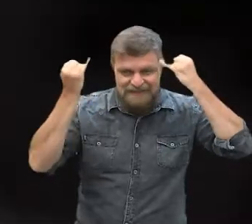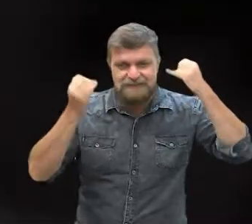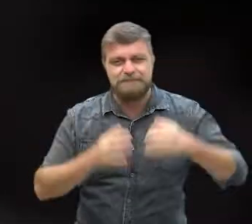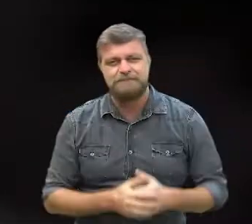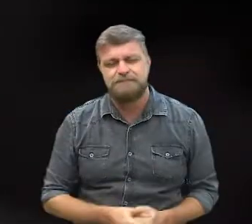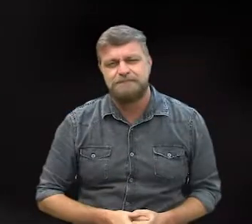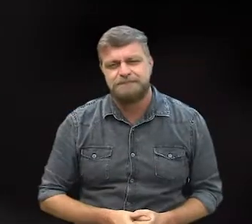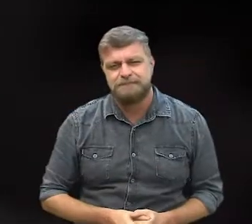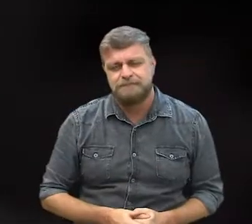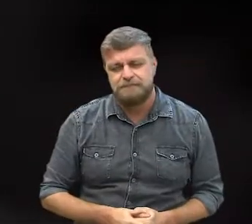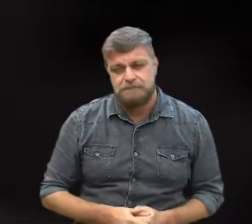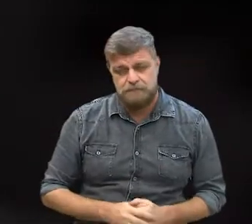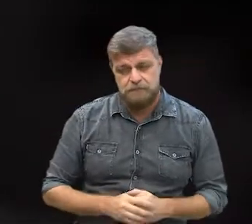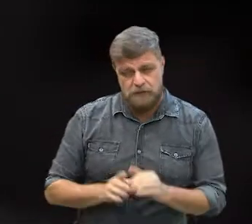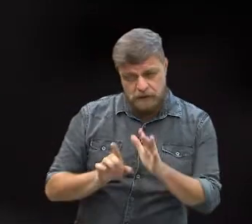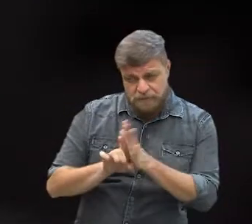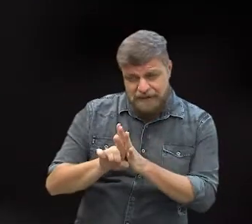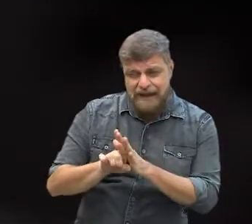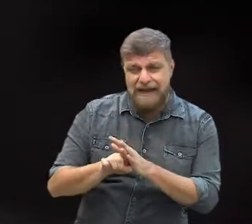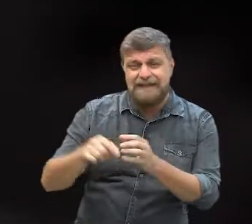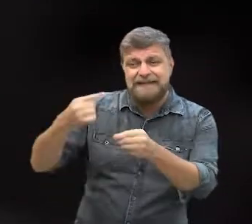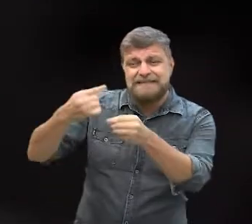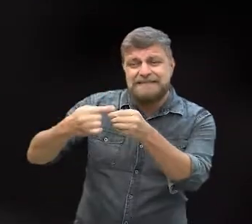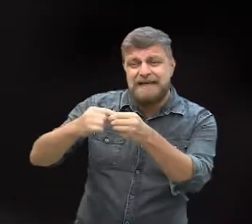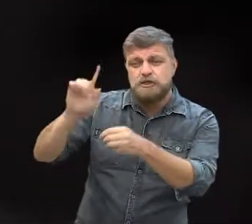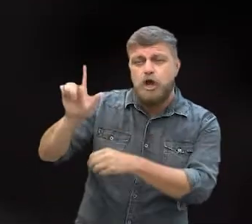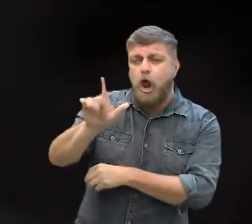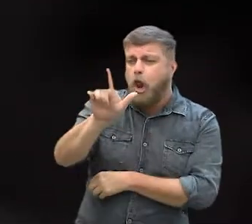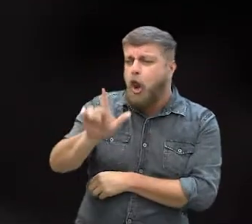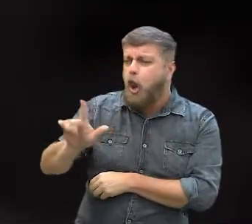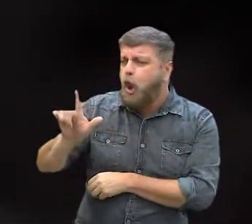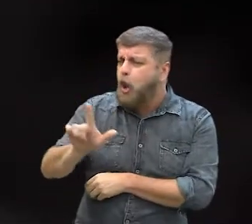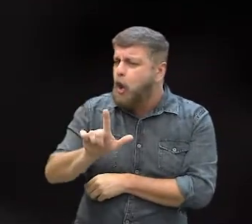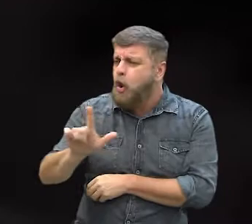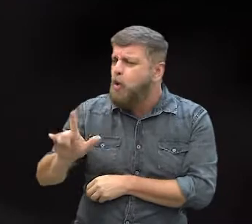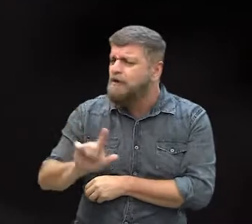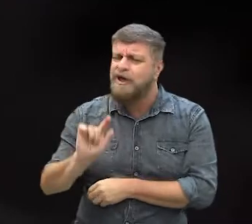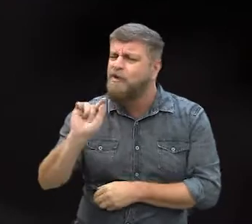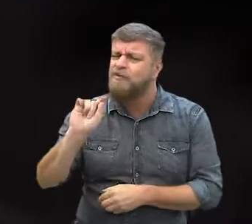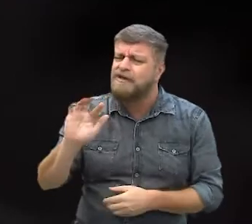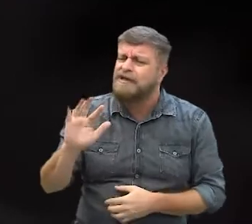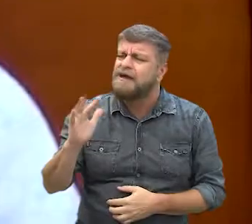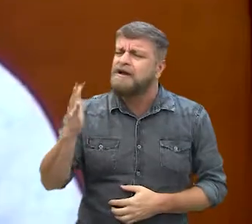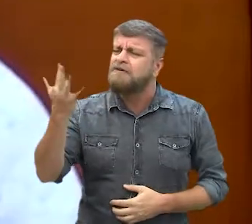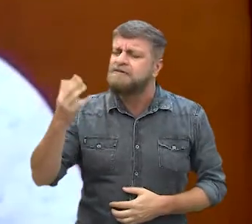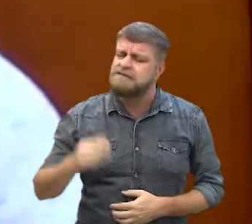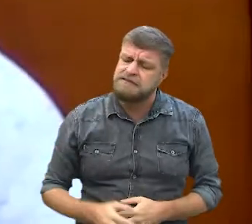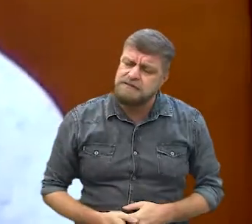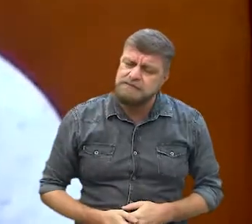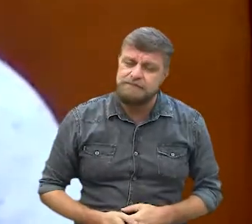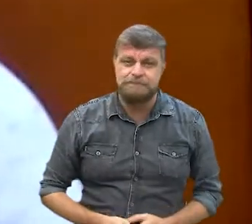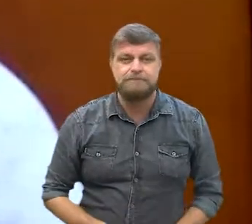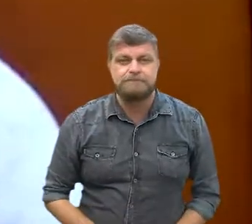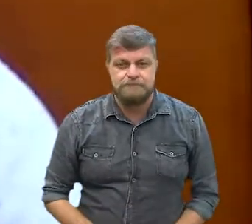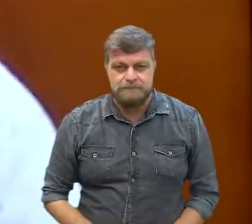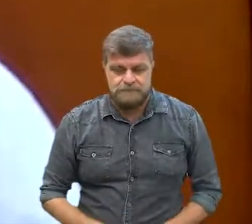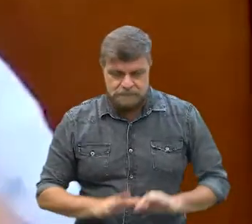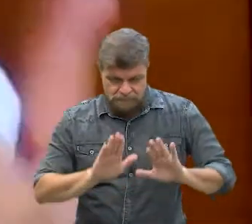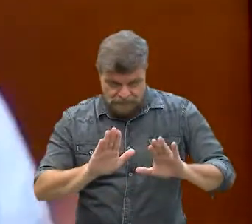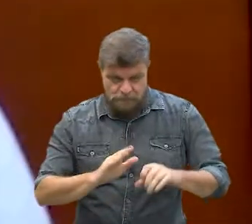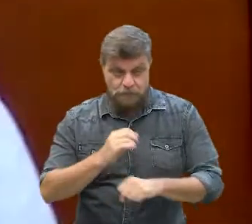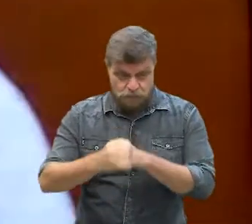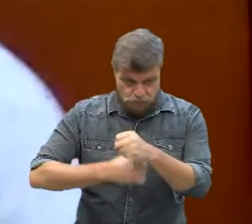Mas me fala o que Londres tem a ver com isso exatamente. Então,